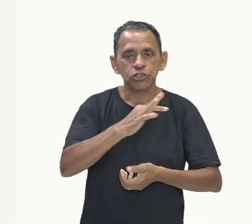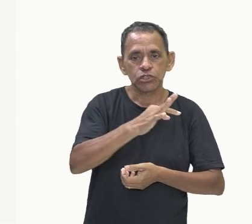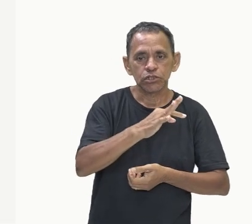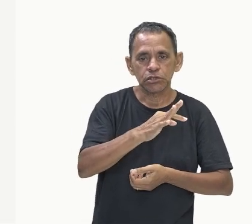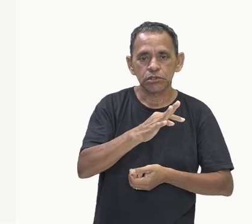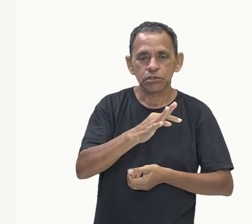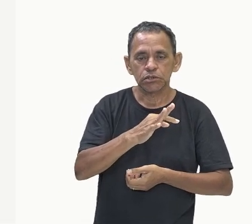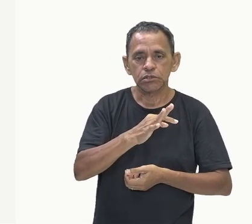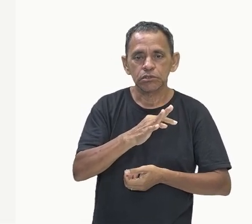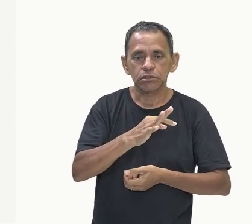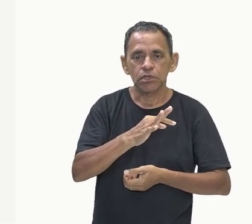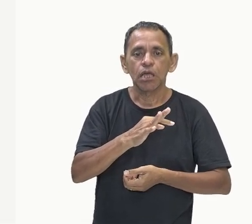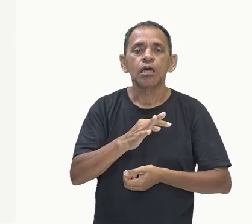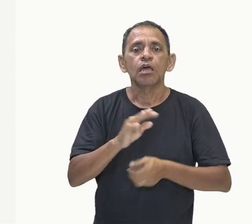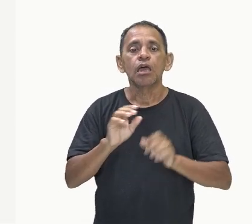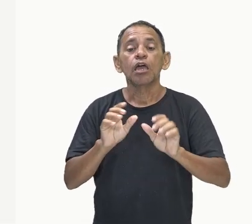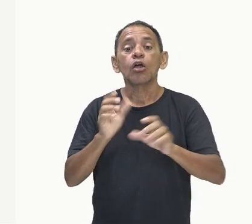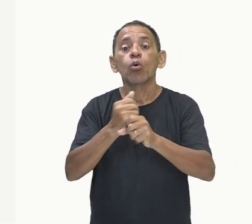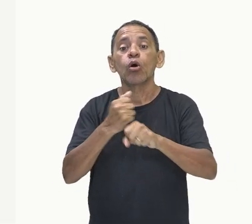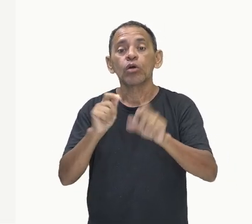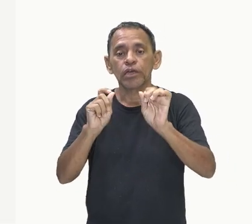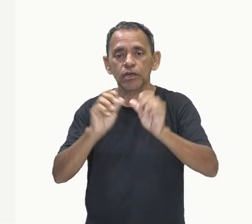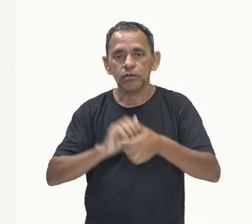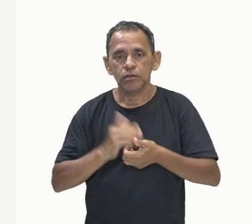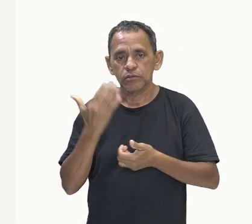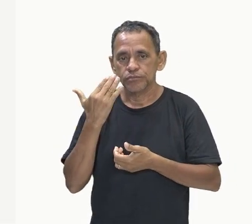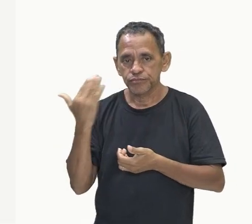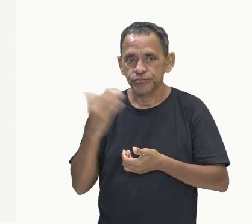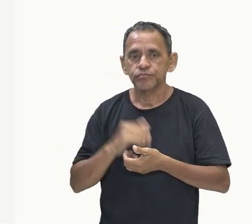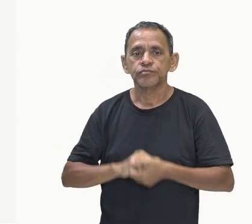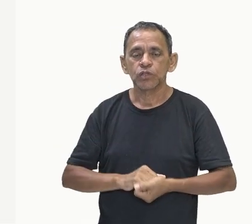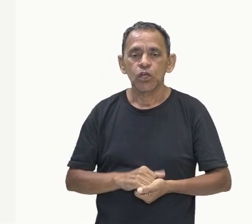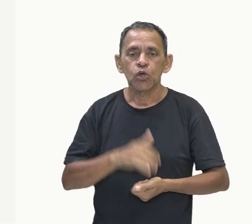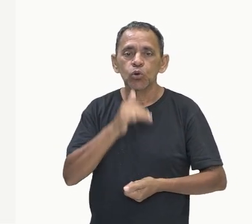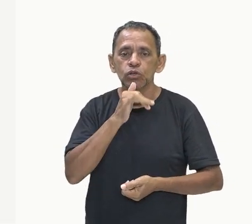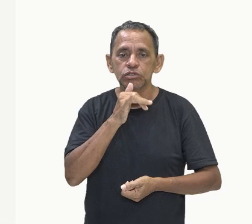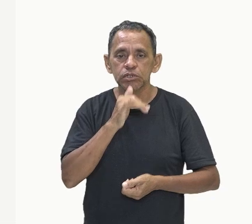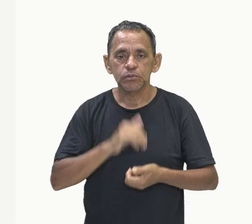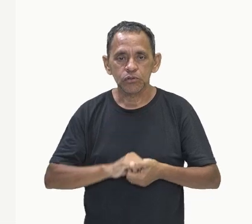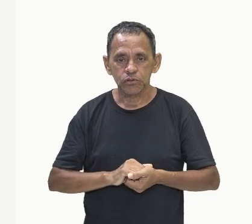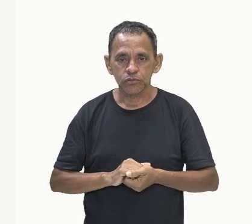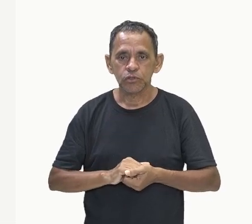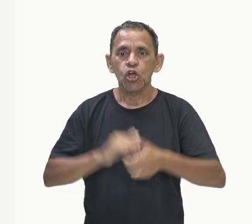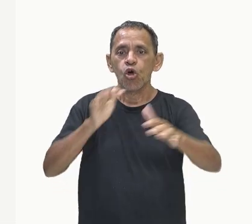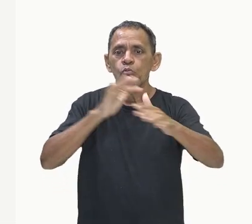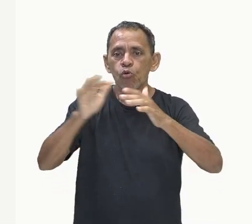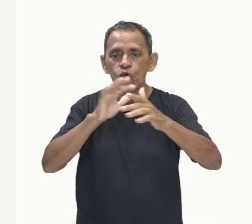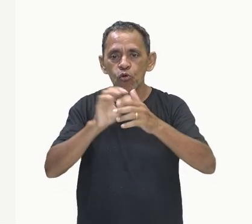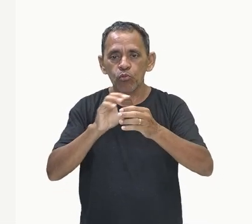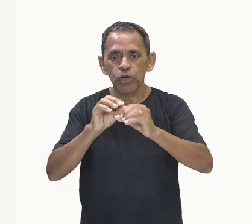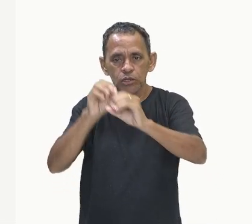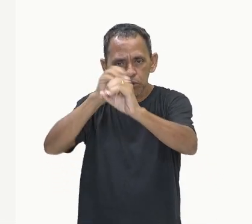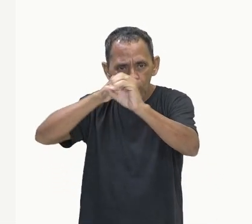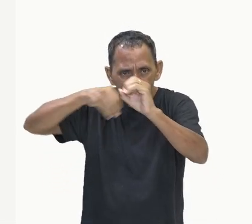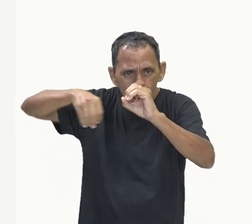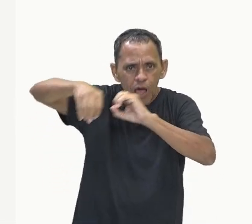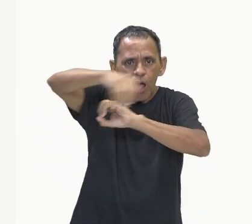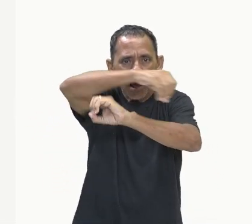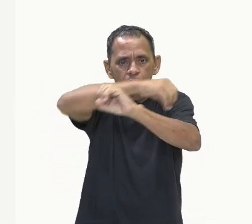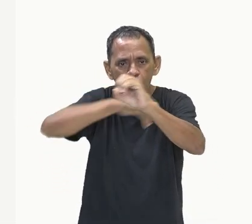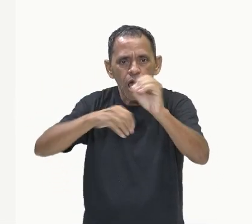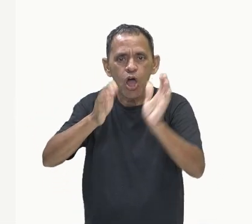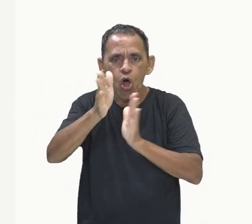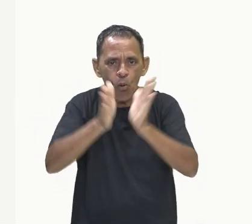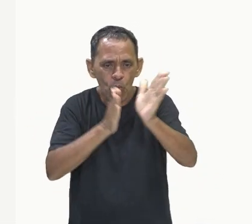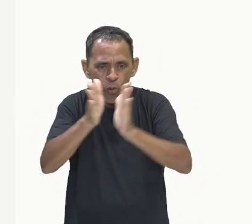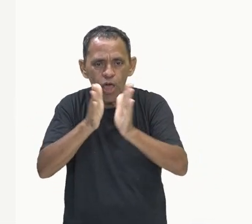E aí nós temos aqui o exemplo para tendo em vista que o movimento de translação de um planeta é equivalente ao tempo que este demora